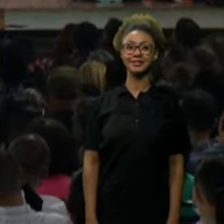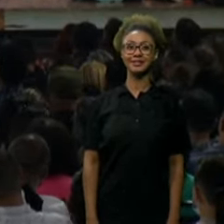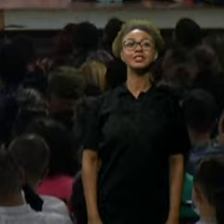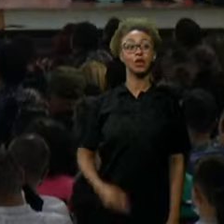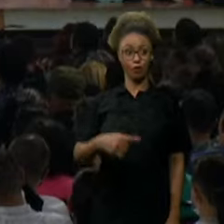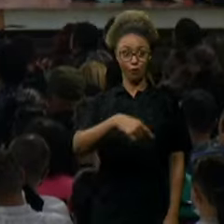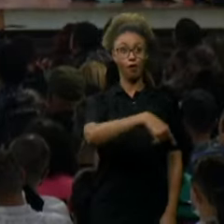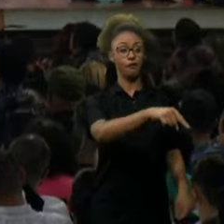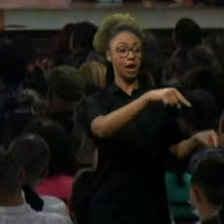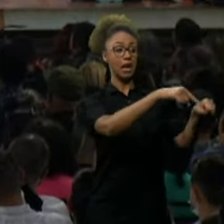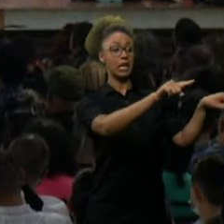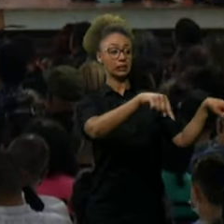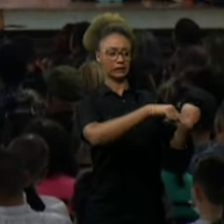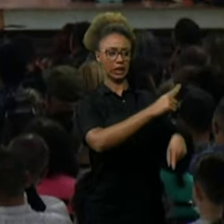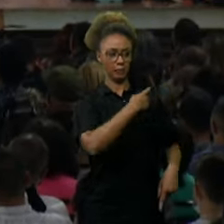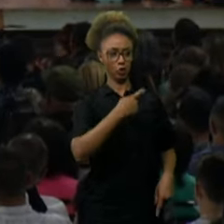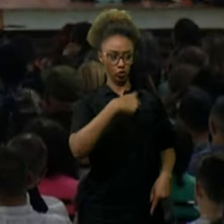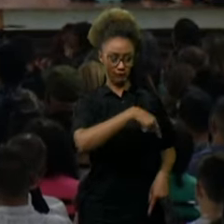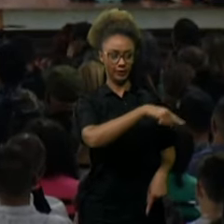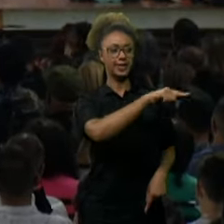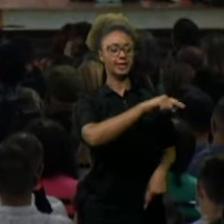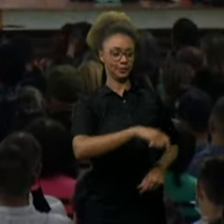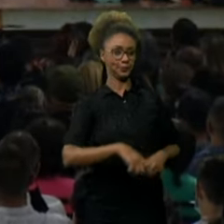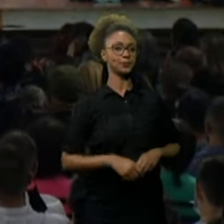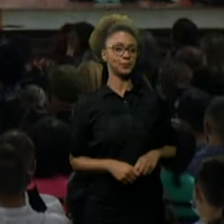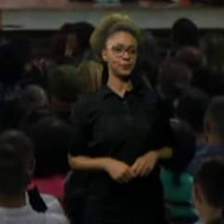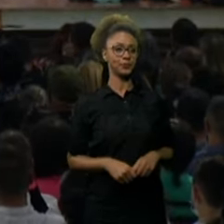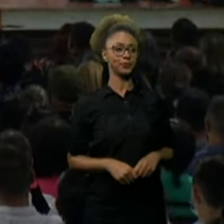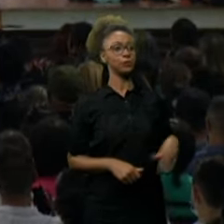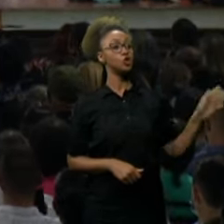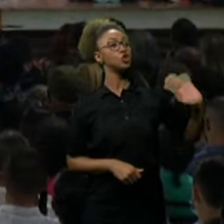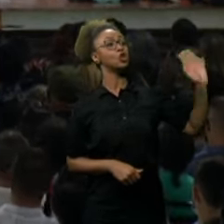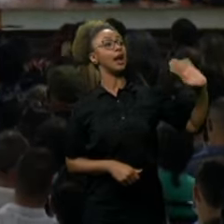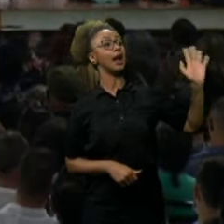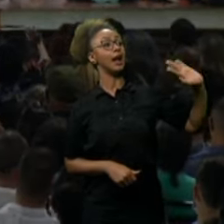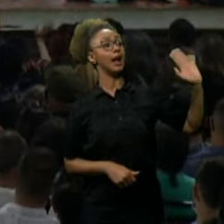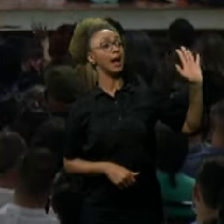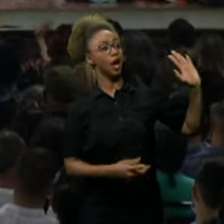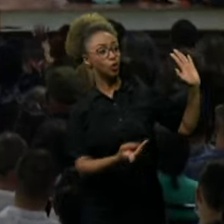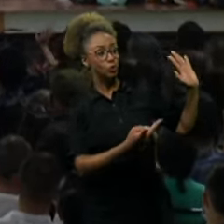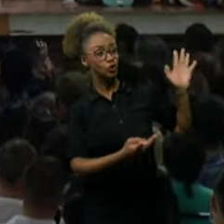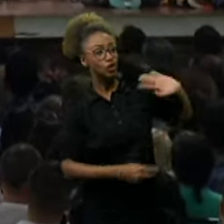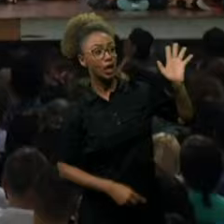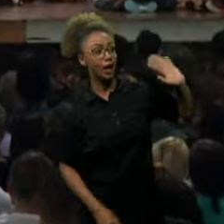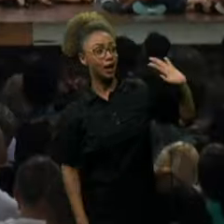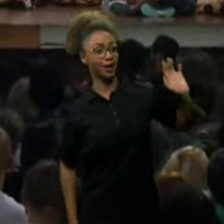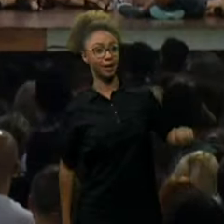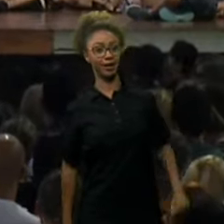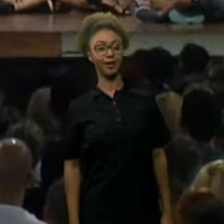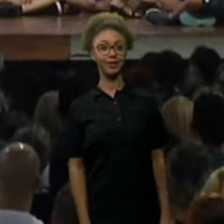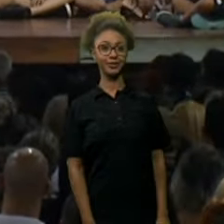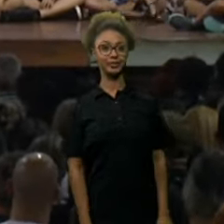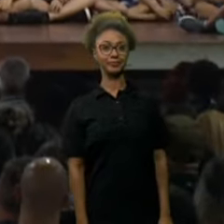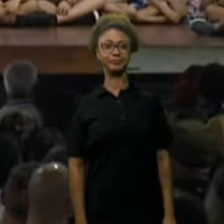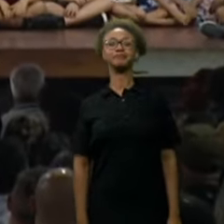tu vai lá para sala Pastoral agora vai lá e tchau Renan tchau Levi